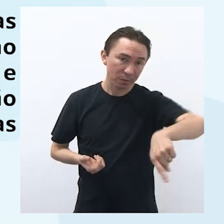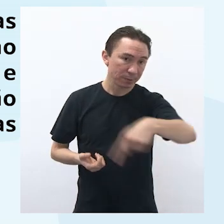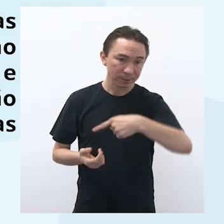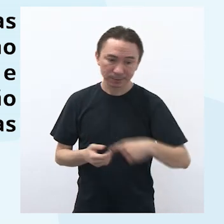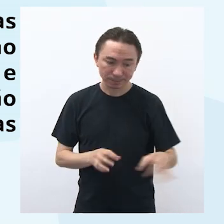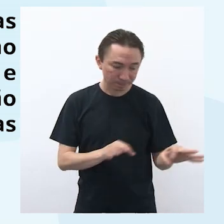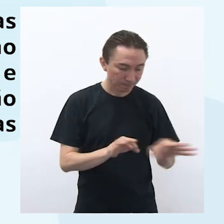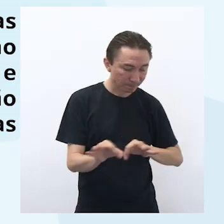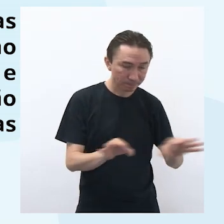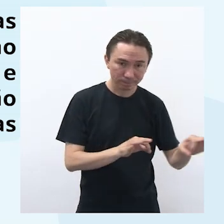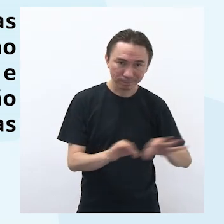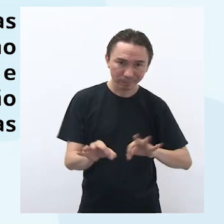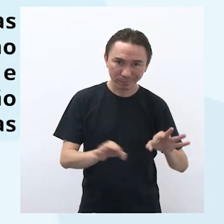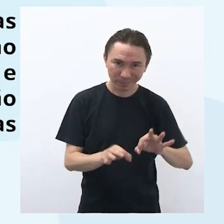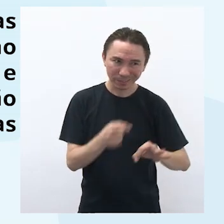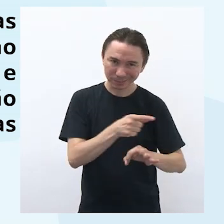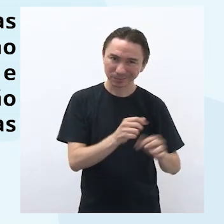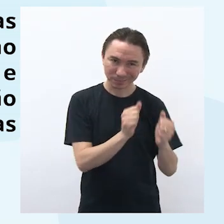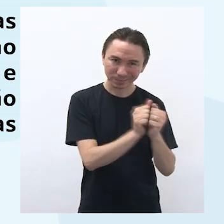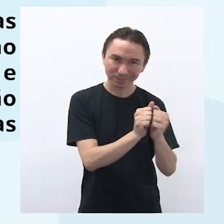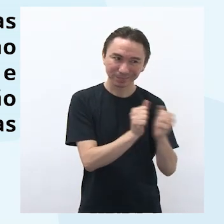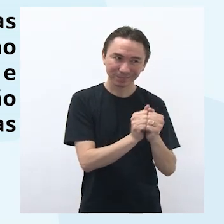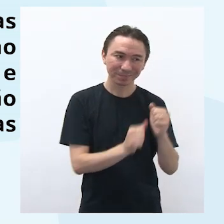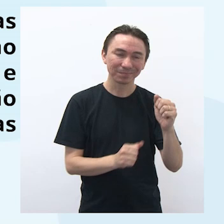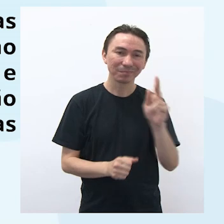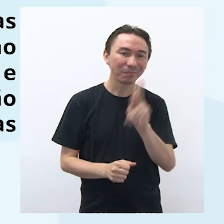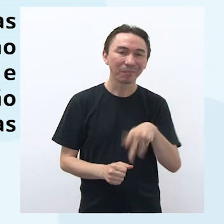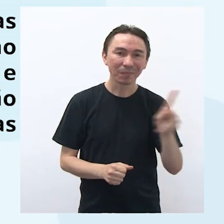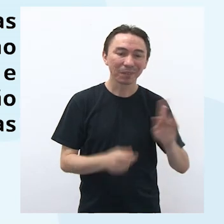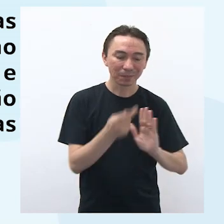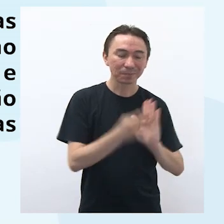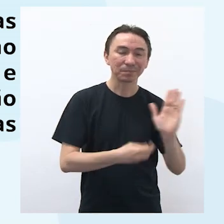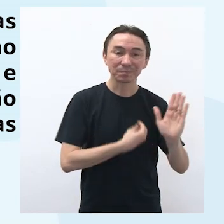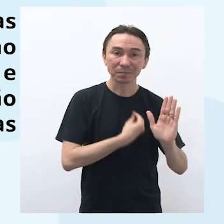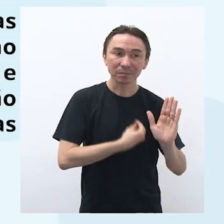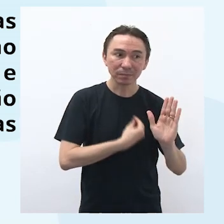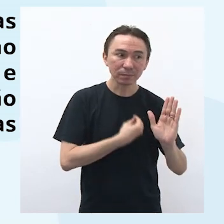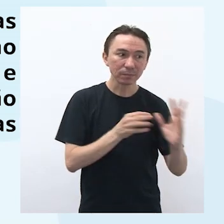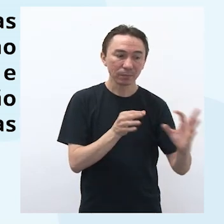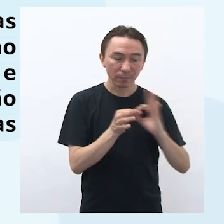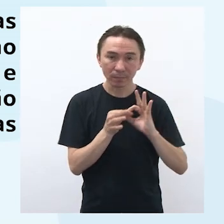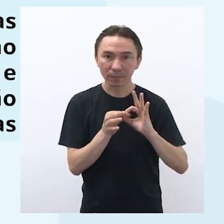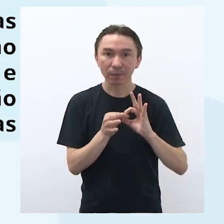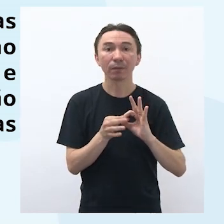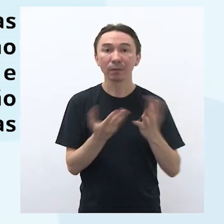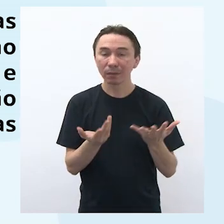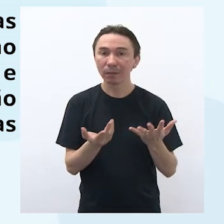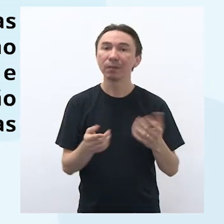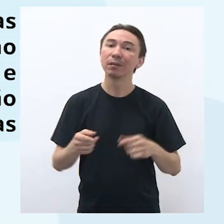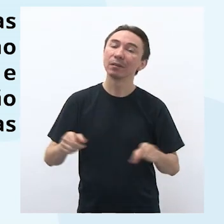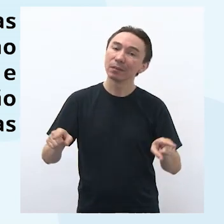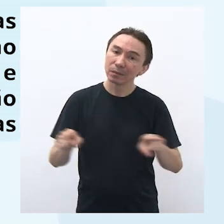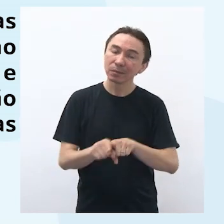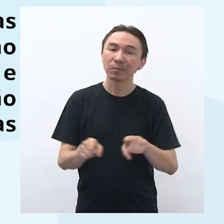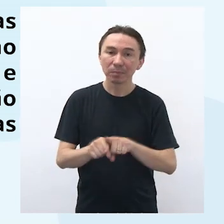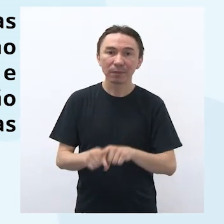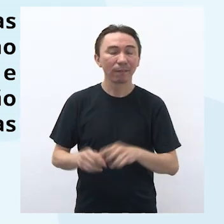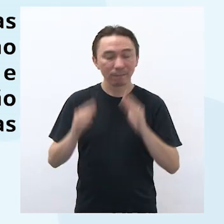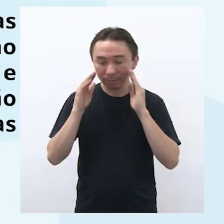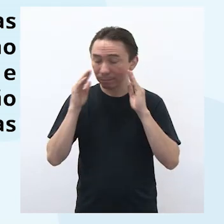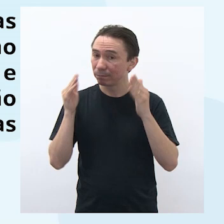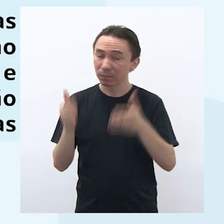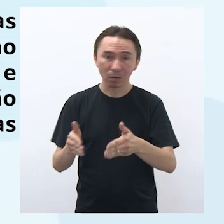nós professores de projeto de vida, planejar e executar esse trabalho intencional com foco no desenvolvimento